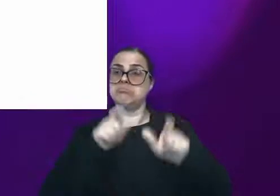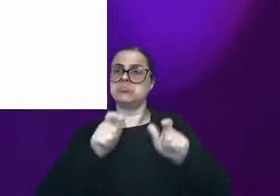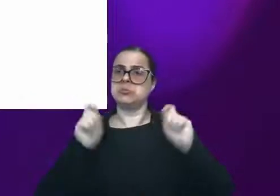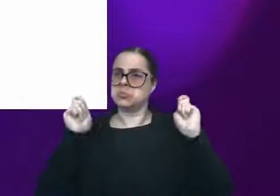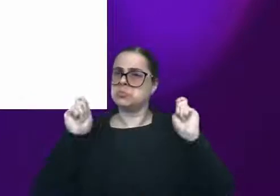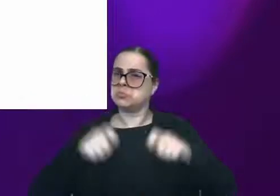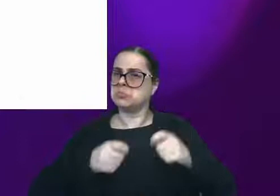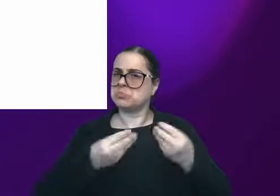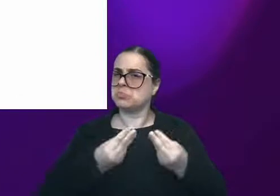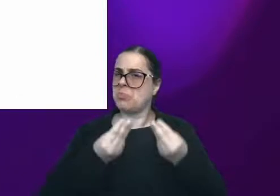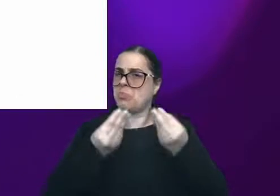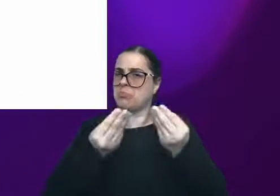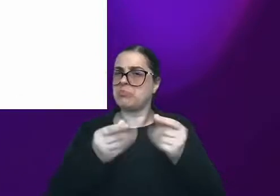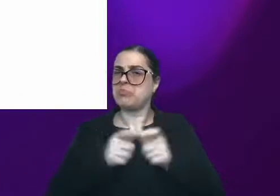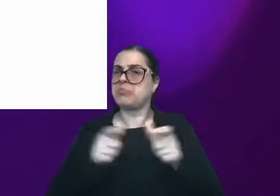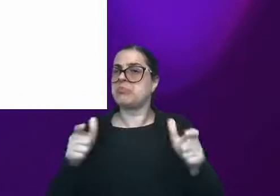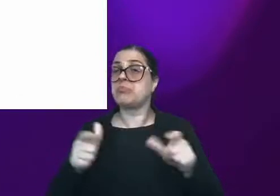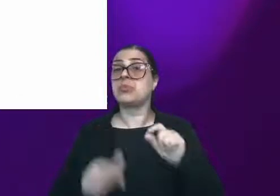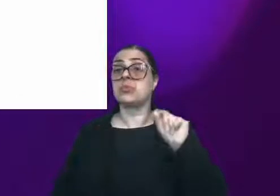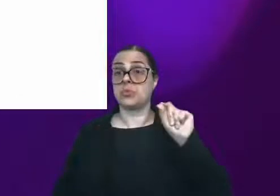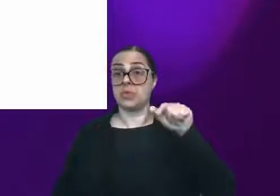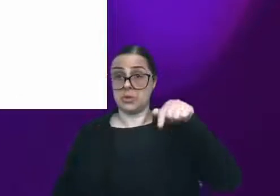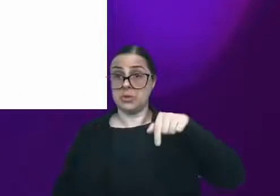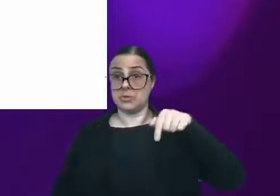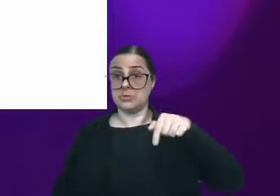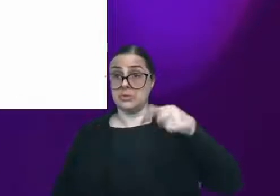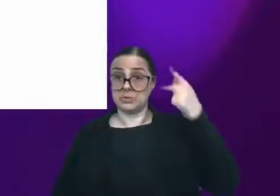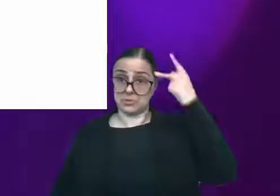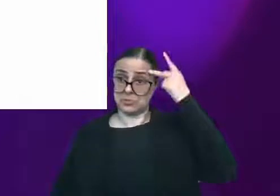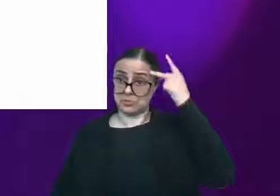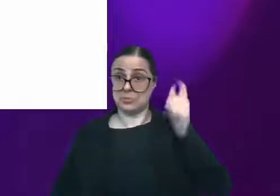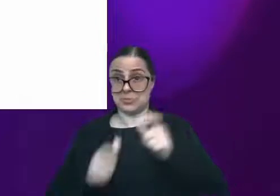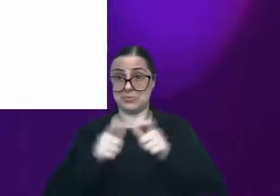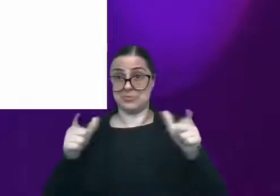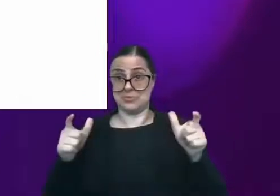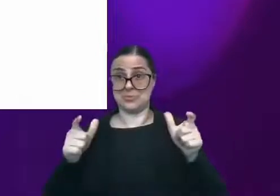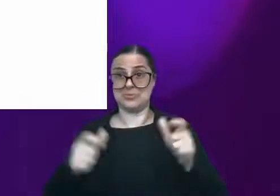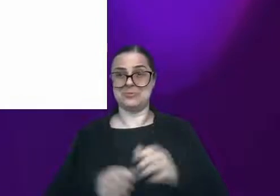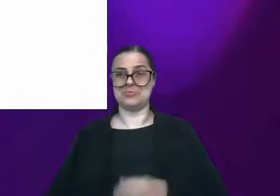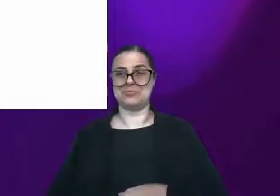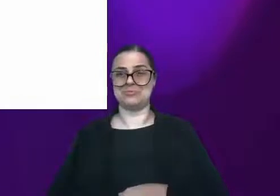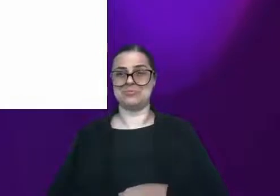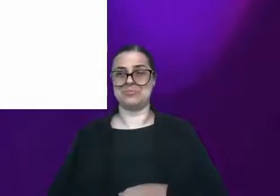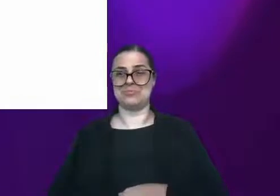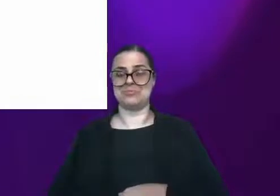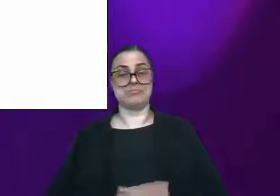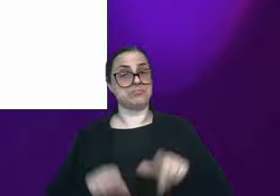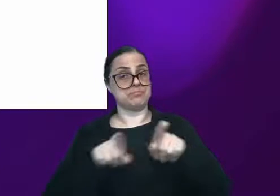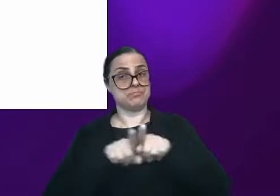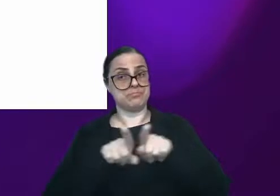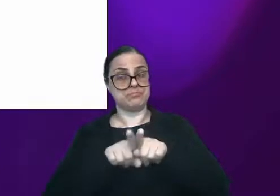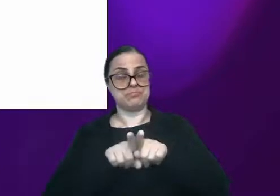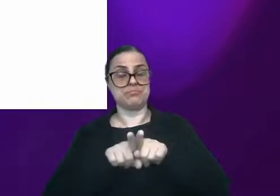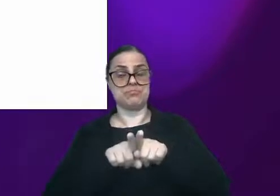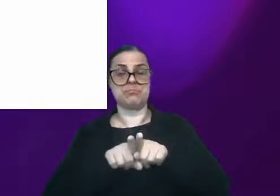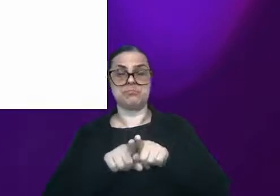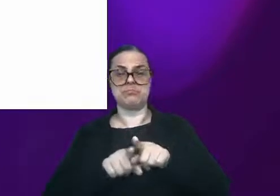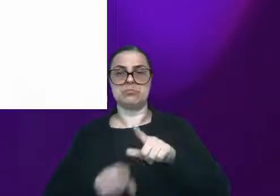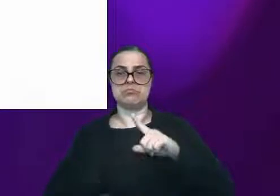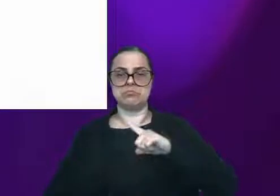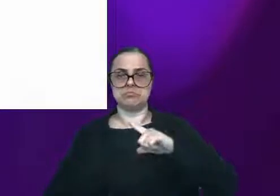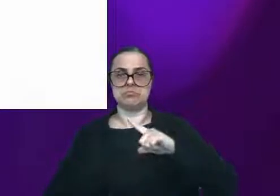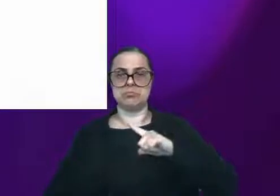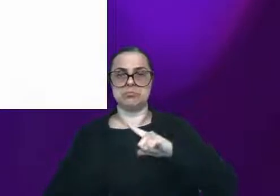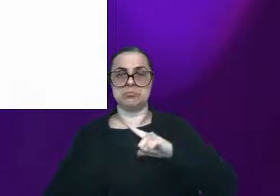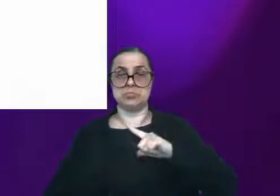na grande maioria, daqui do próprio estado de São Paulo, e a efetivação também é proporcional